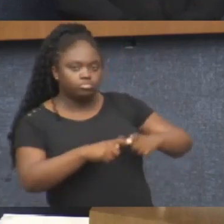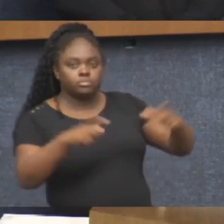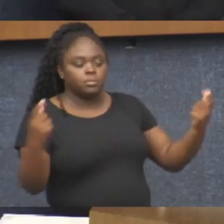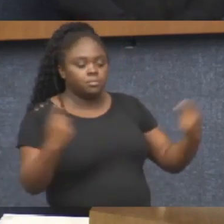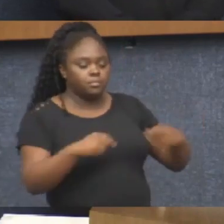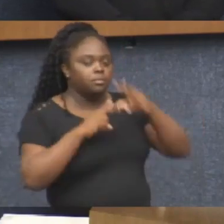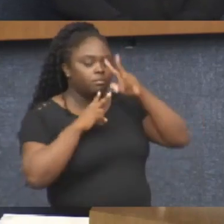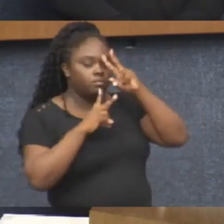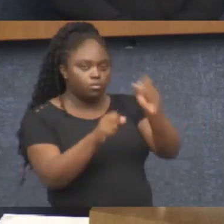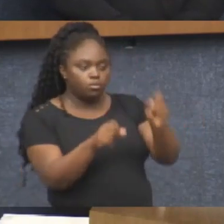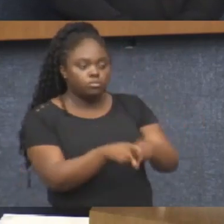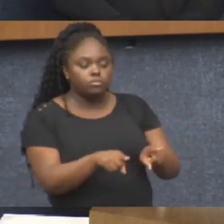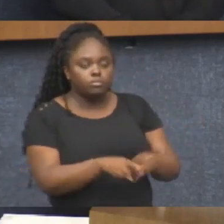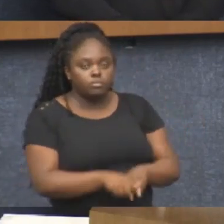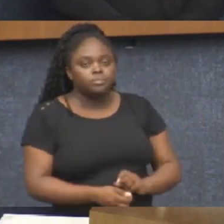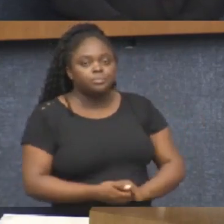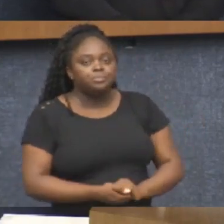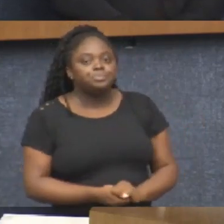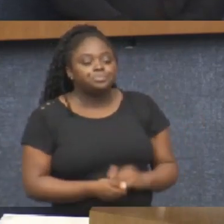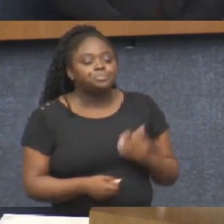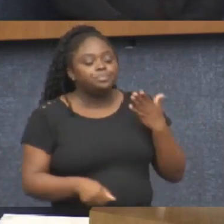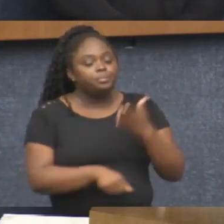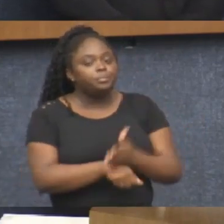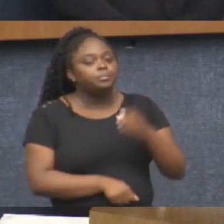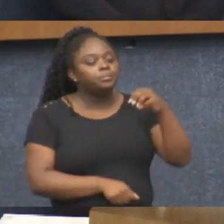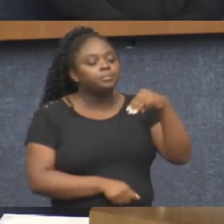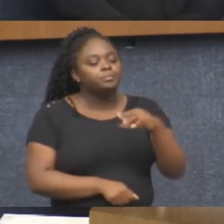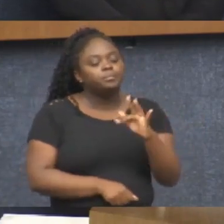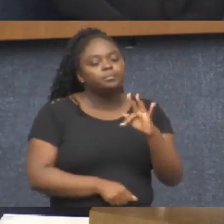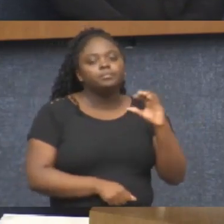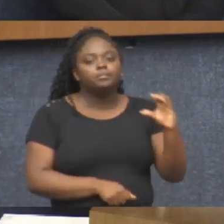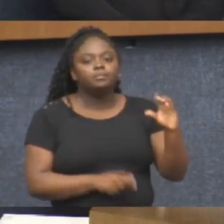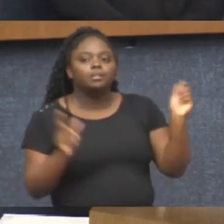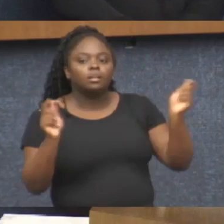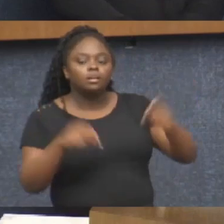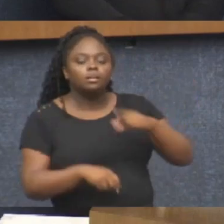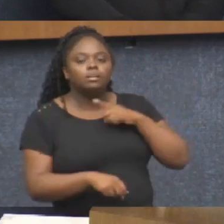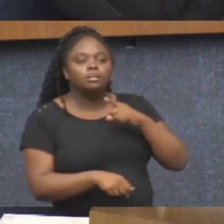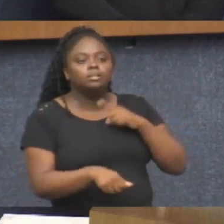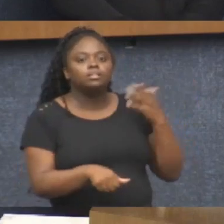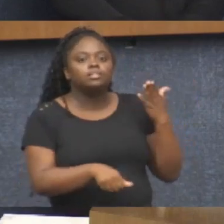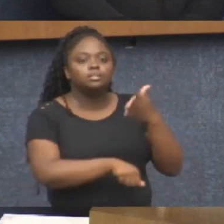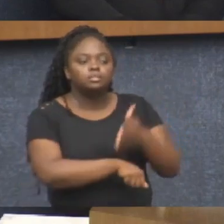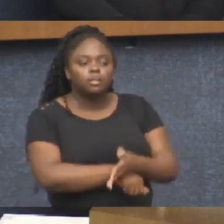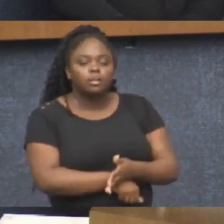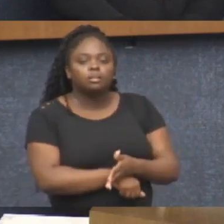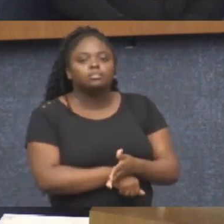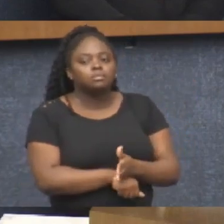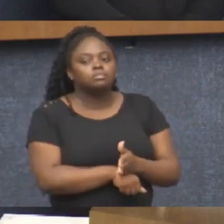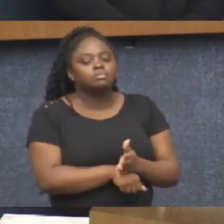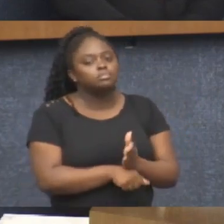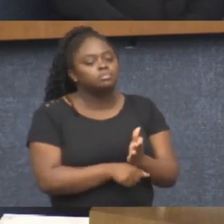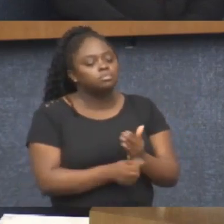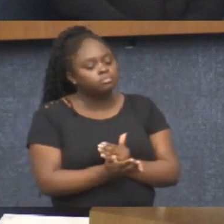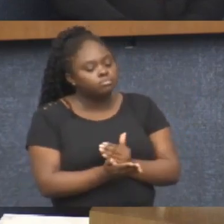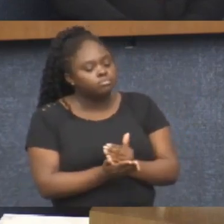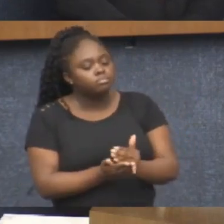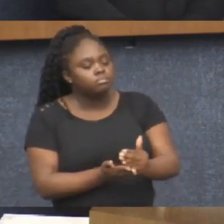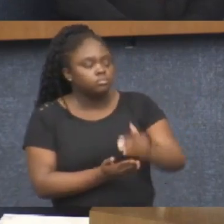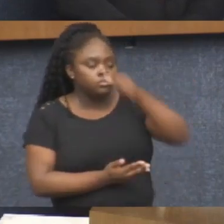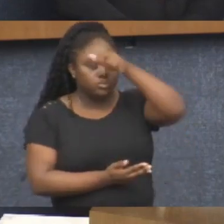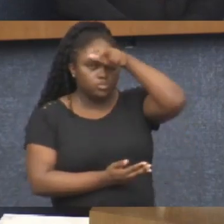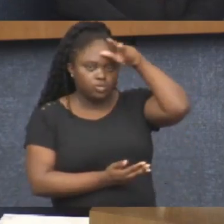forte, e que essa entrada do MFC ela conte como entrada para a carreira pública. Então, ela vai